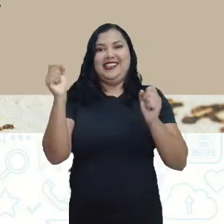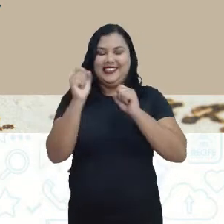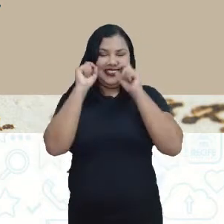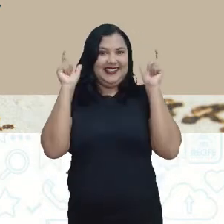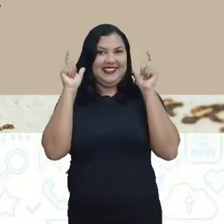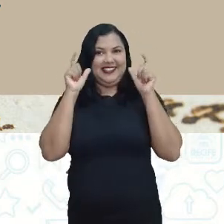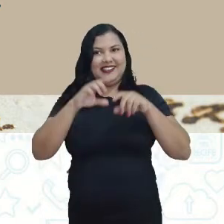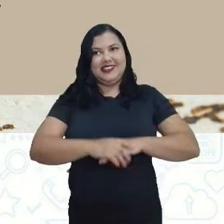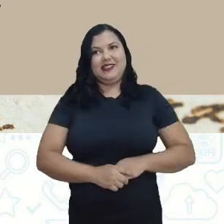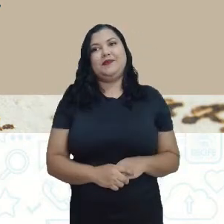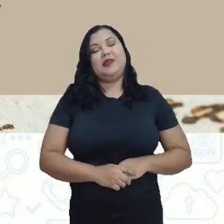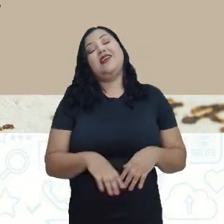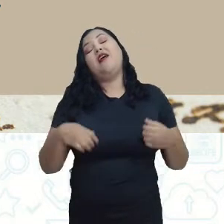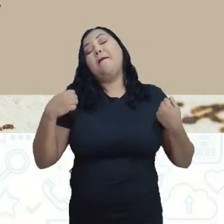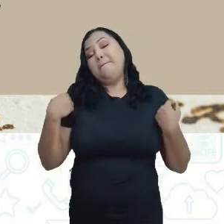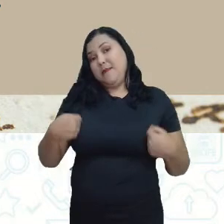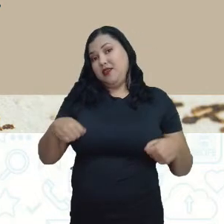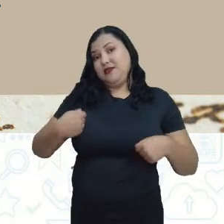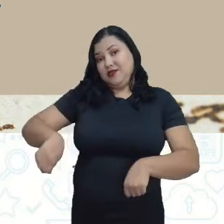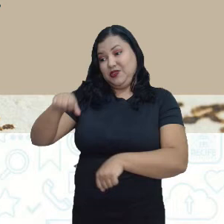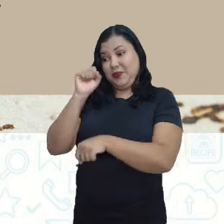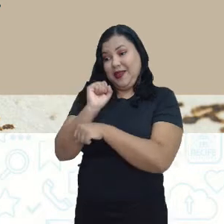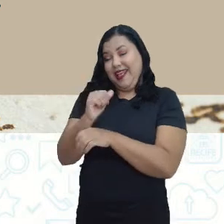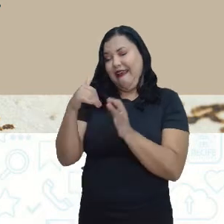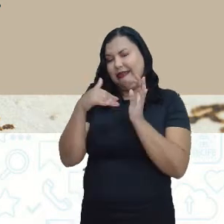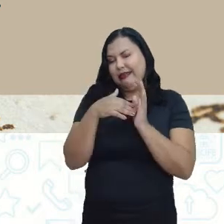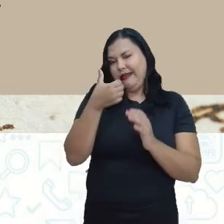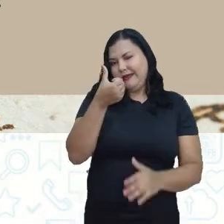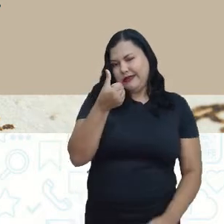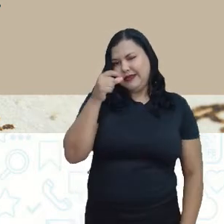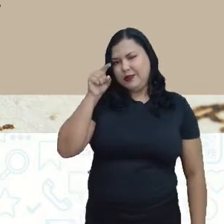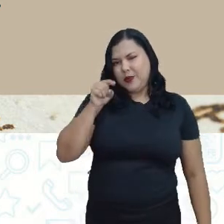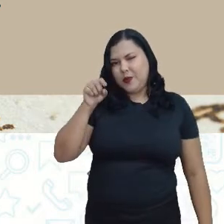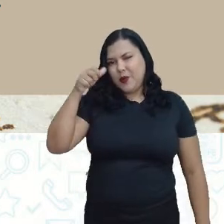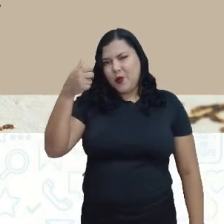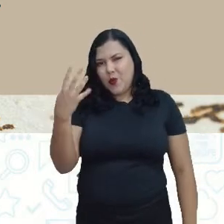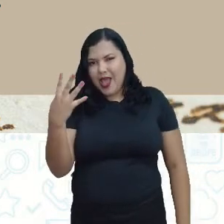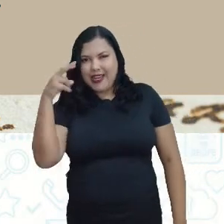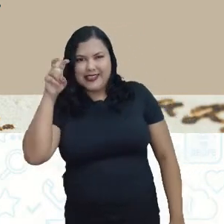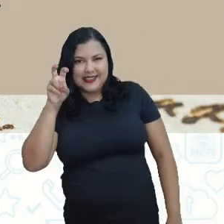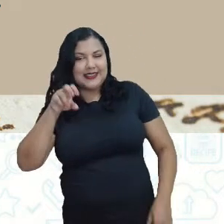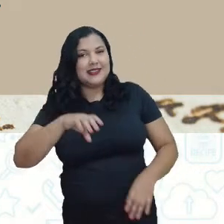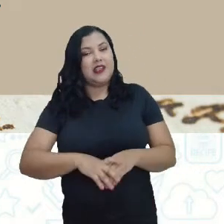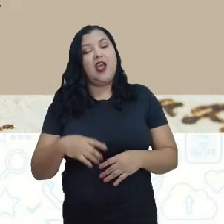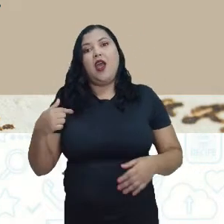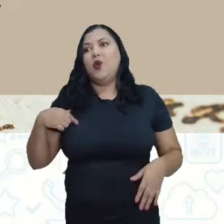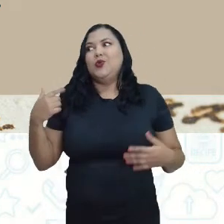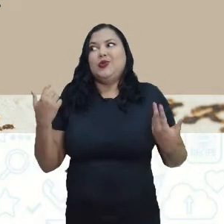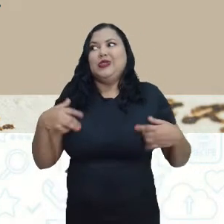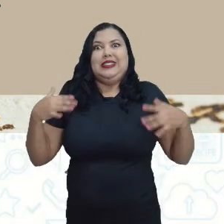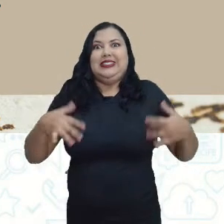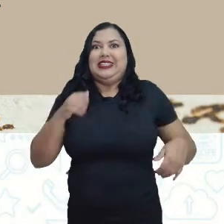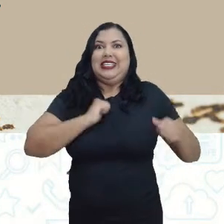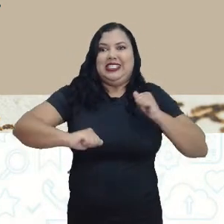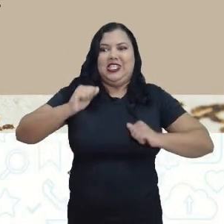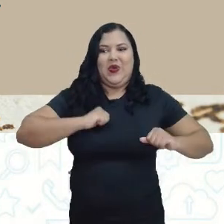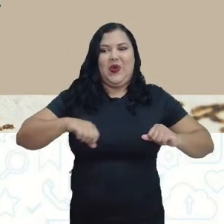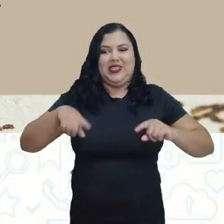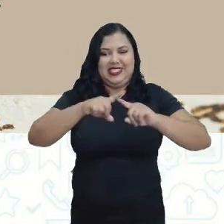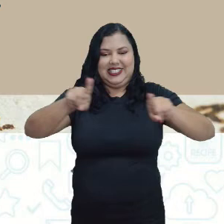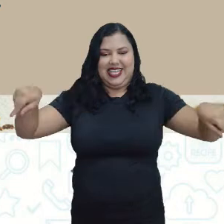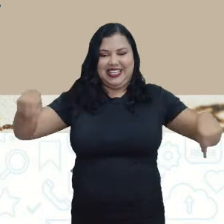até as 15 para as 7. Aí, então, não aguentei mais e corri até a sala de jantar, onde